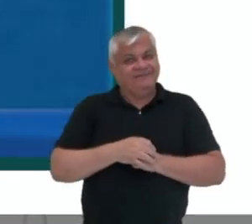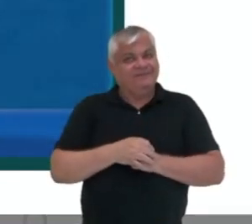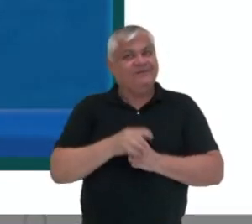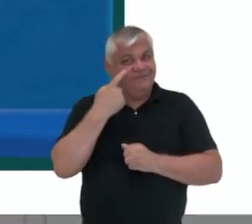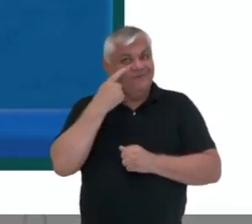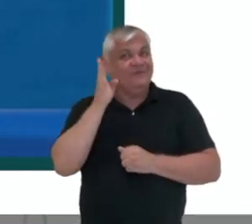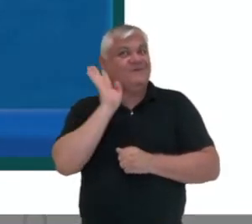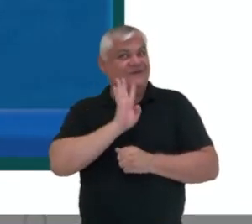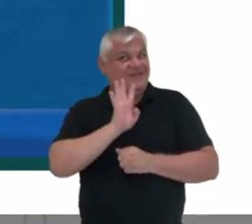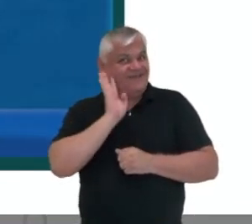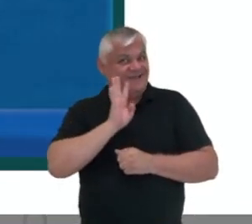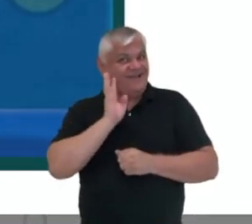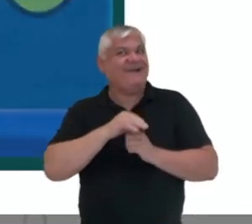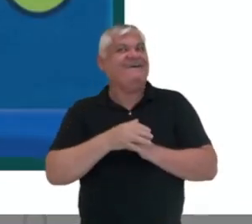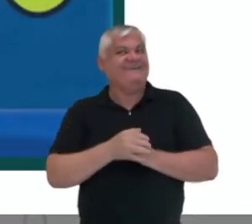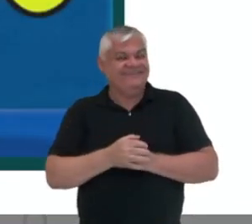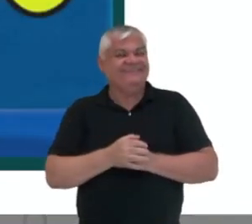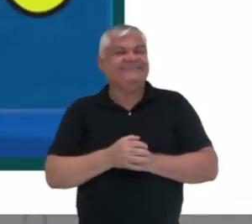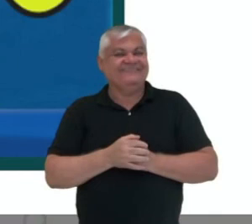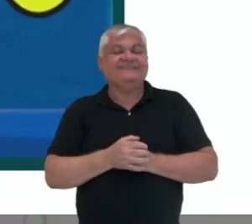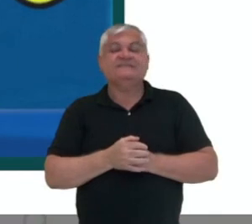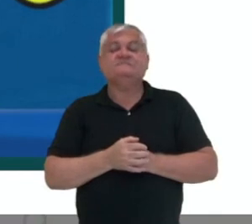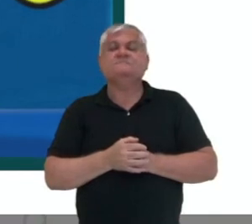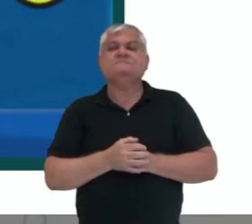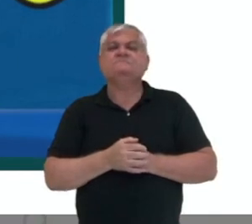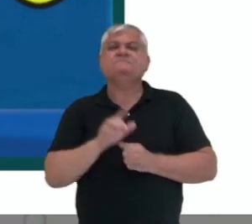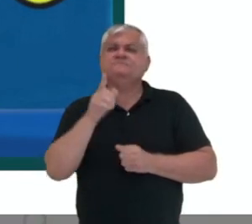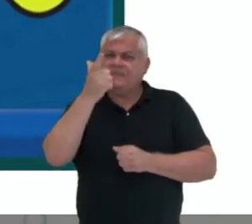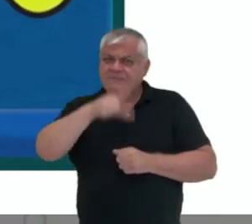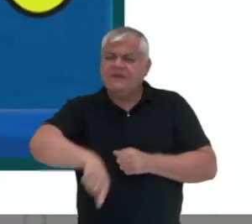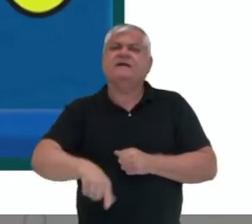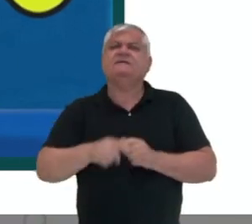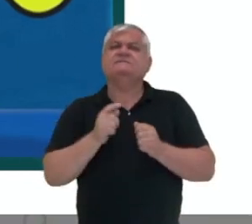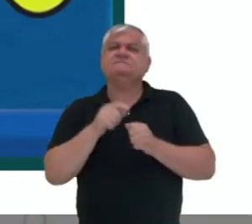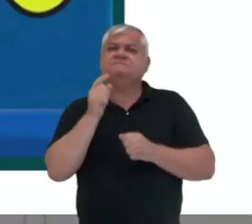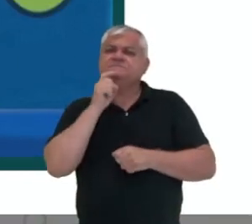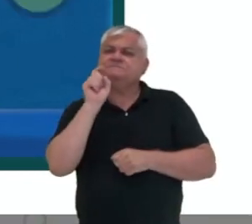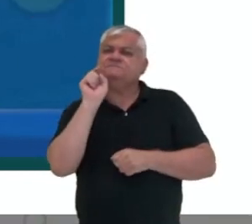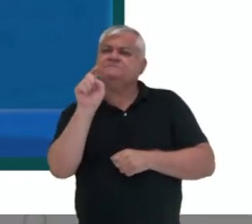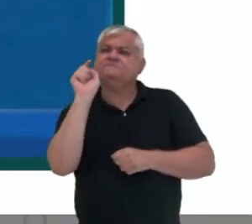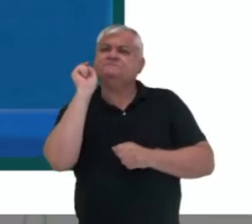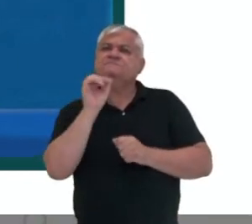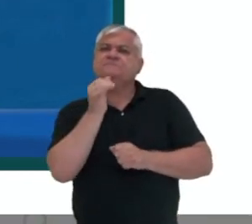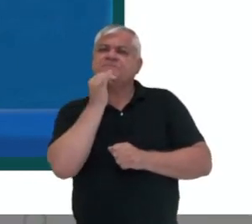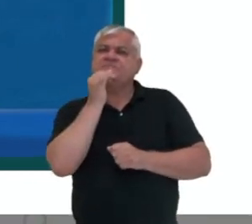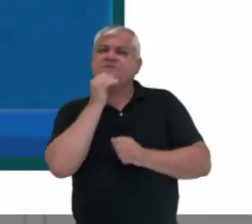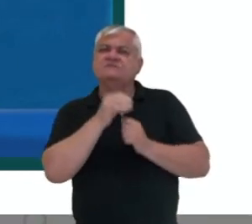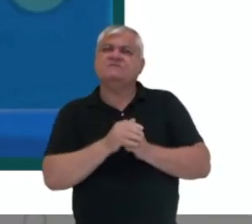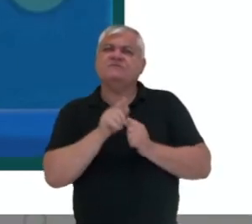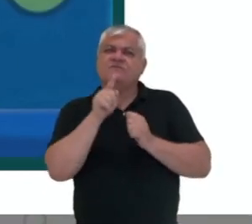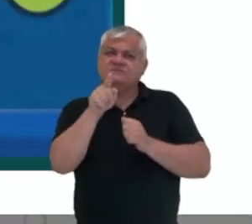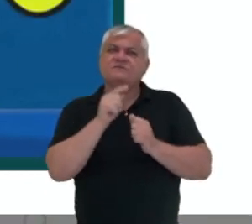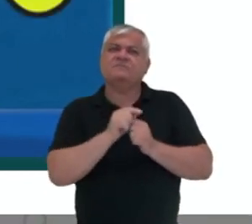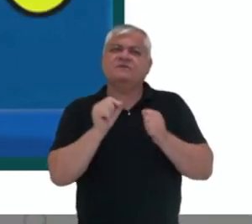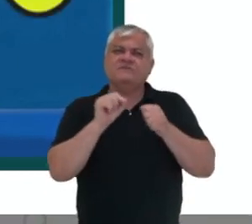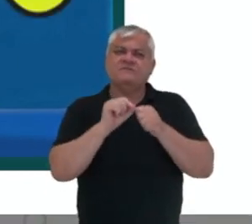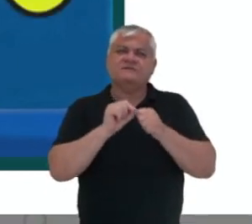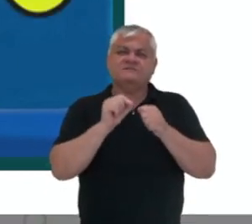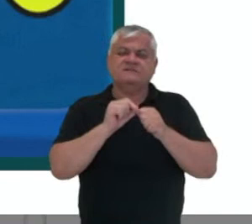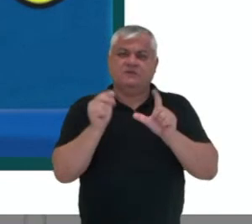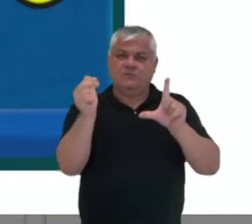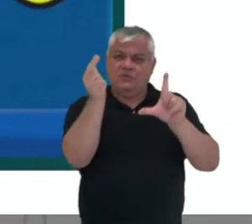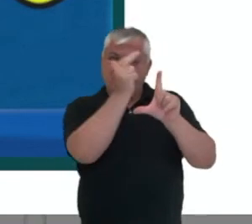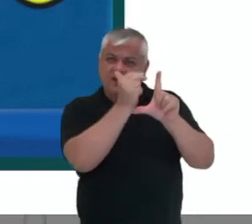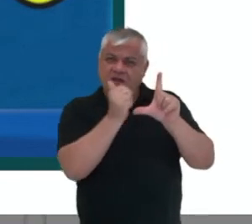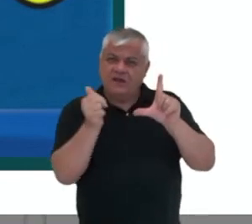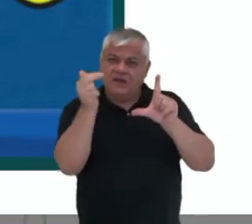legal? E ela vai trazendo essas curiosidades, tá? Aí ela vem aqui e faz algumas coisas, ó. Você pode ir para a guia de gráficos e